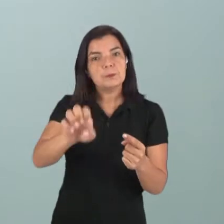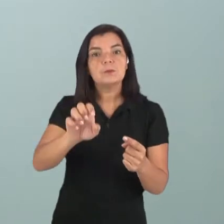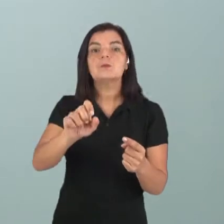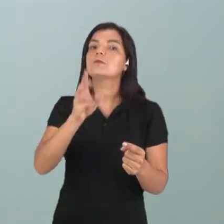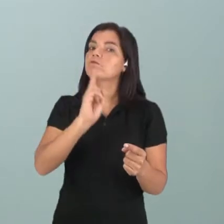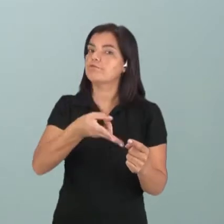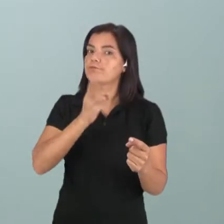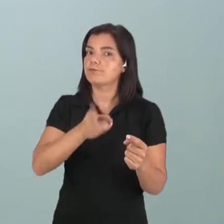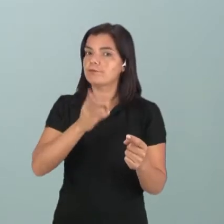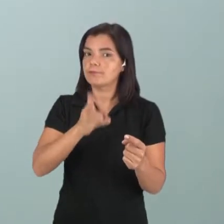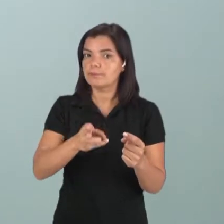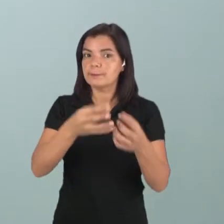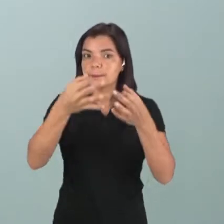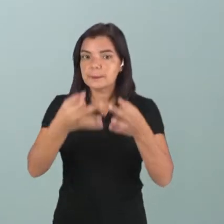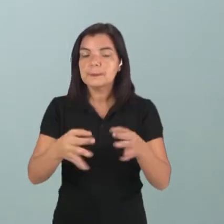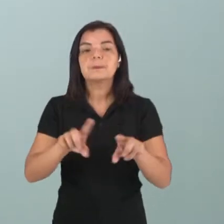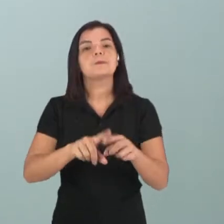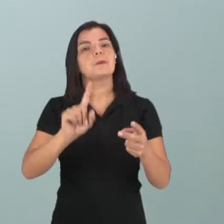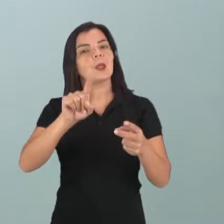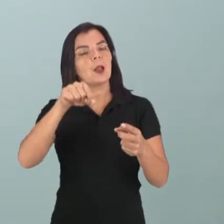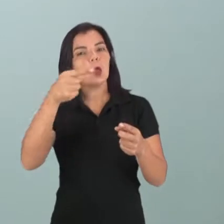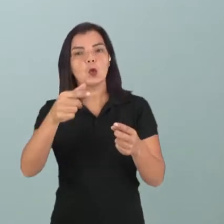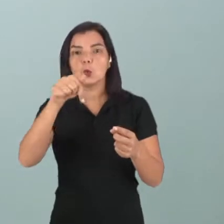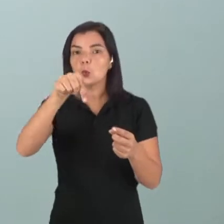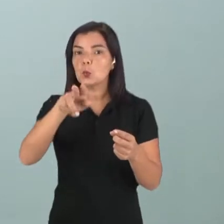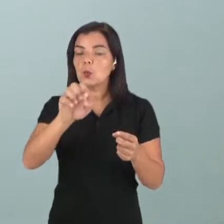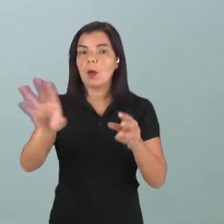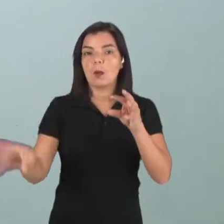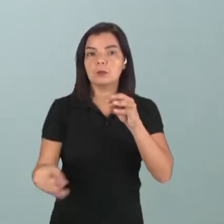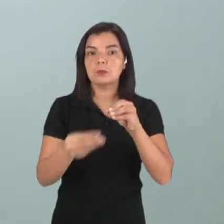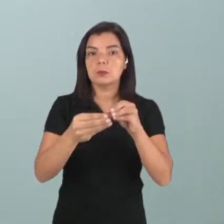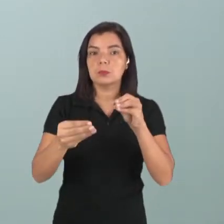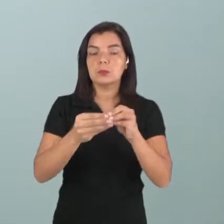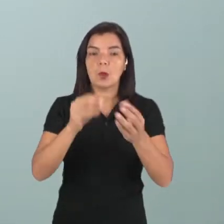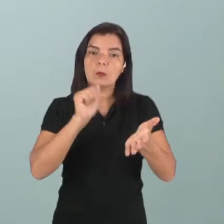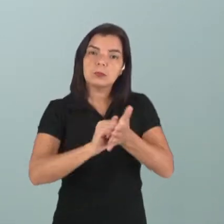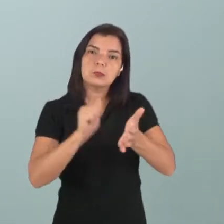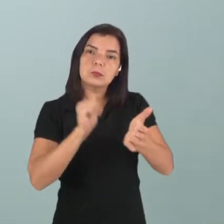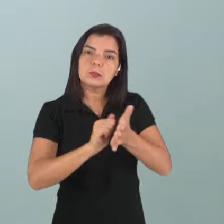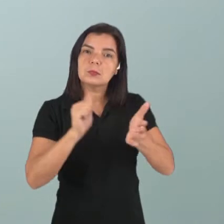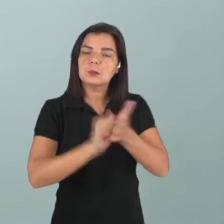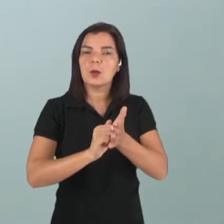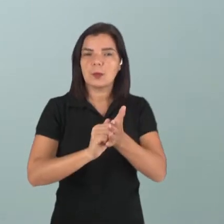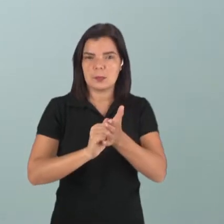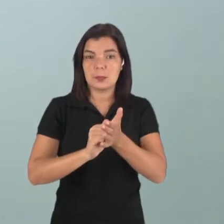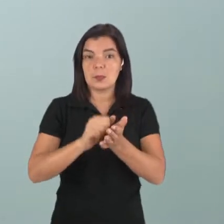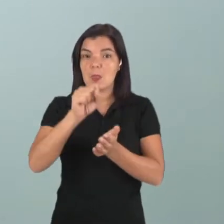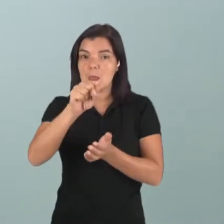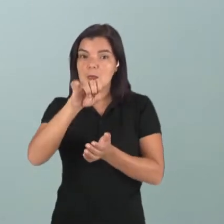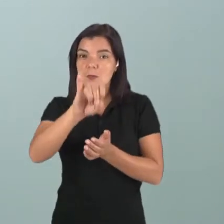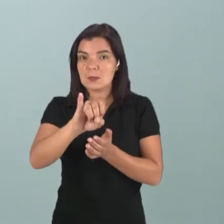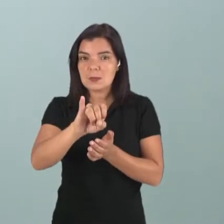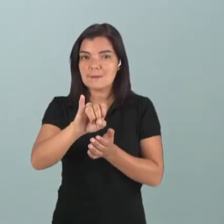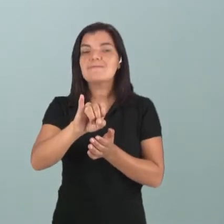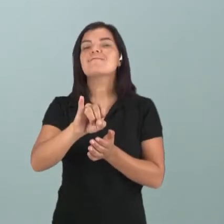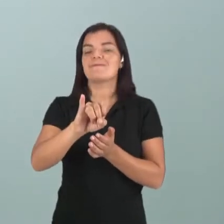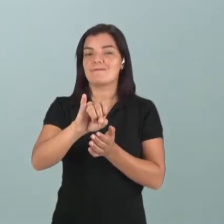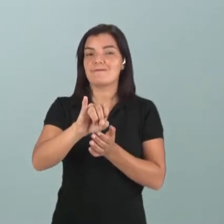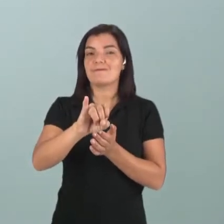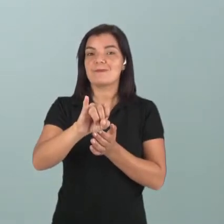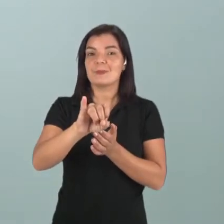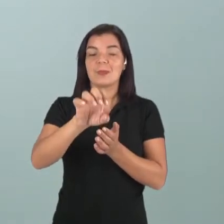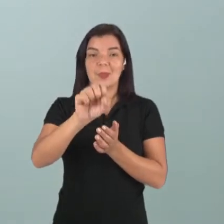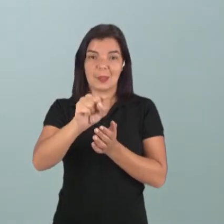ele mesmo, tá? Além do que, acrescente aí nas suas anotações a partícula se, tá bom?